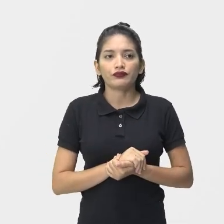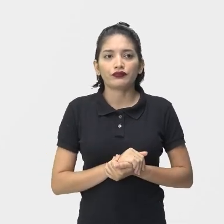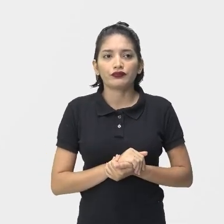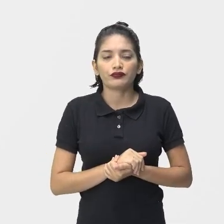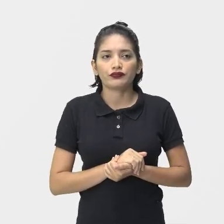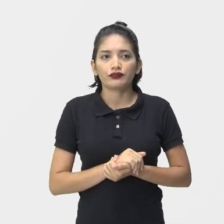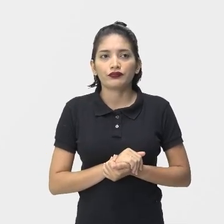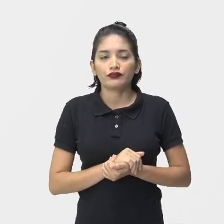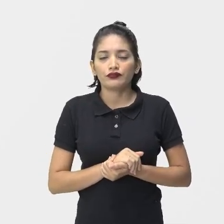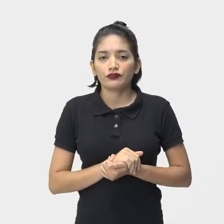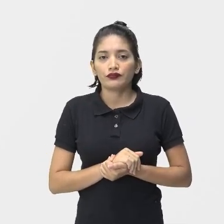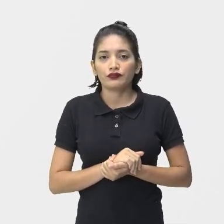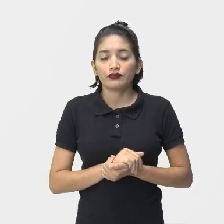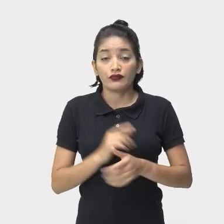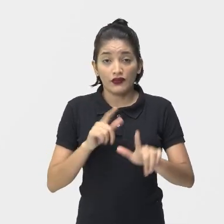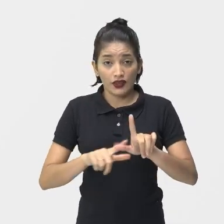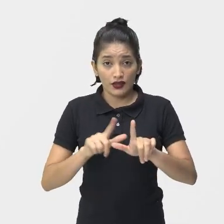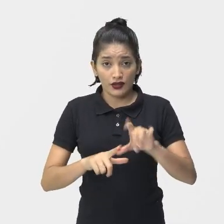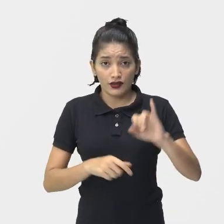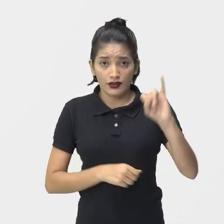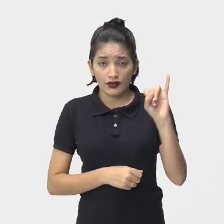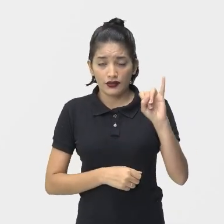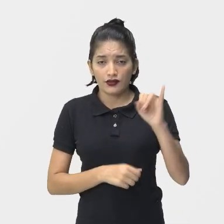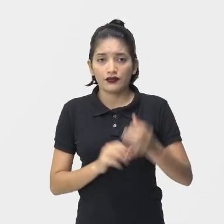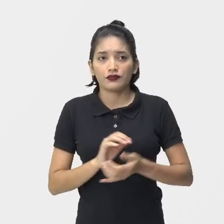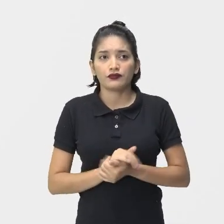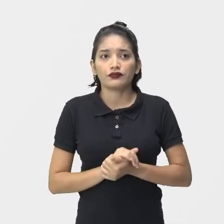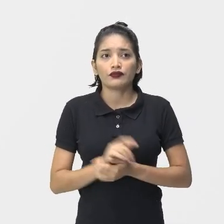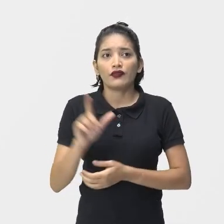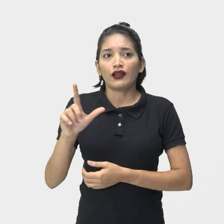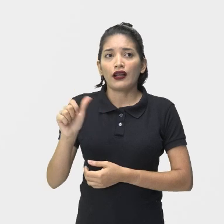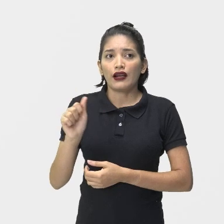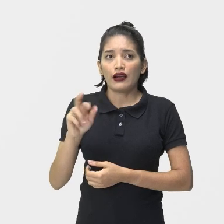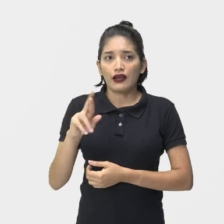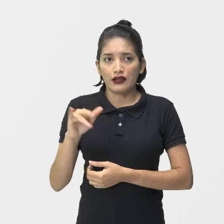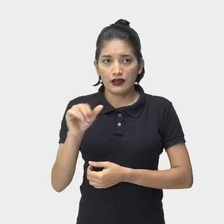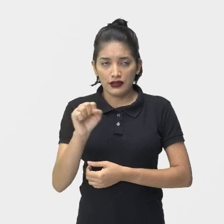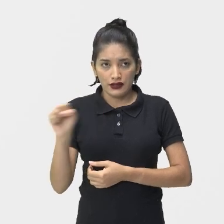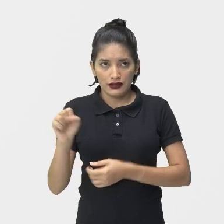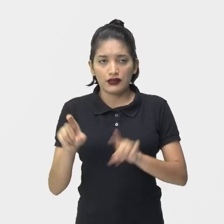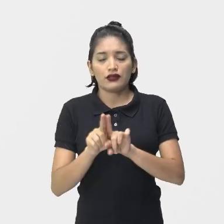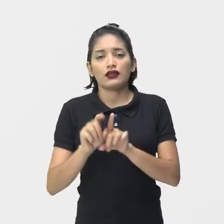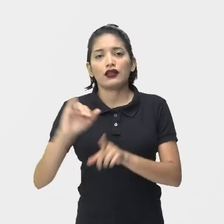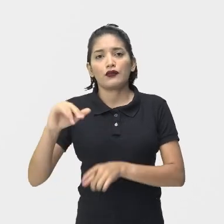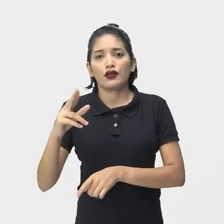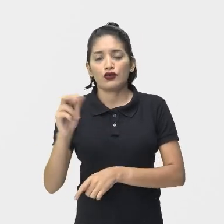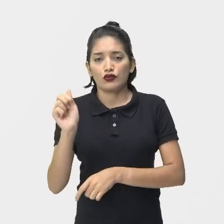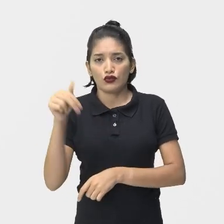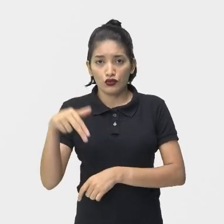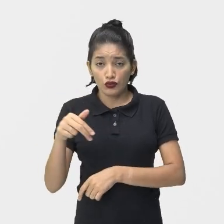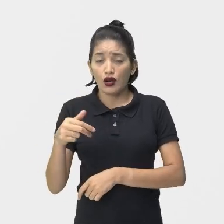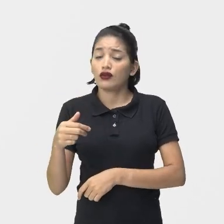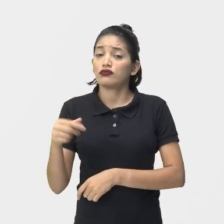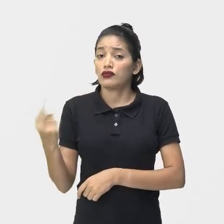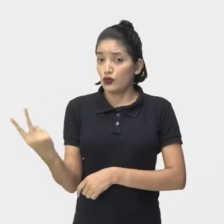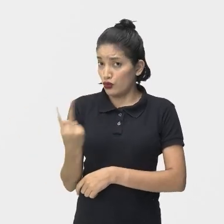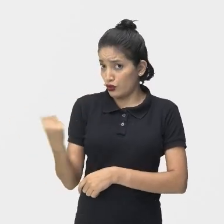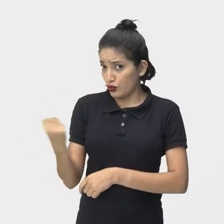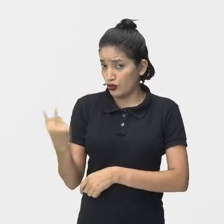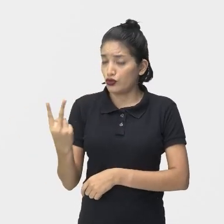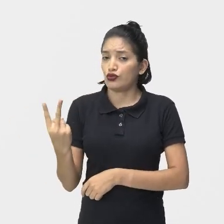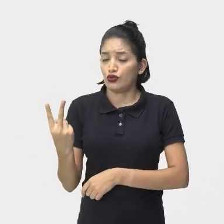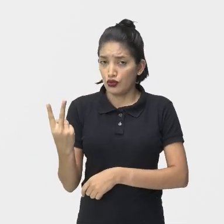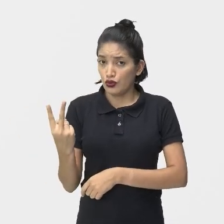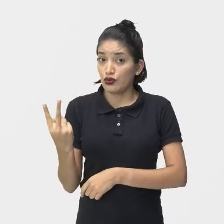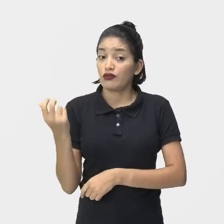E letra I, nós temos aqui Larissa e Juan dirão muitas coisas. Então, eu estou falando que a Larissa e o